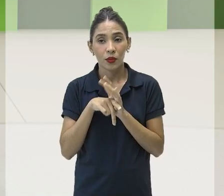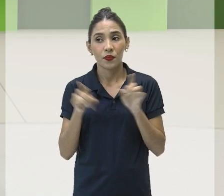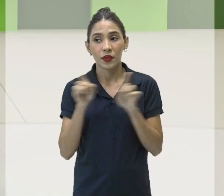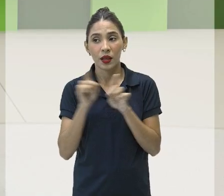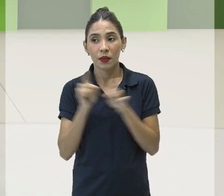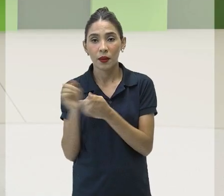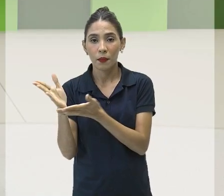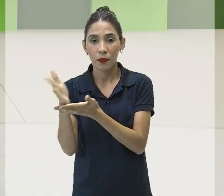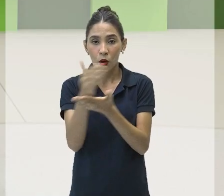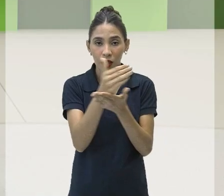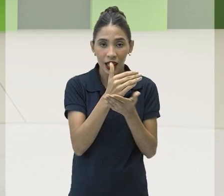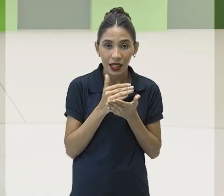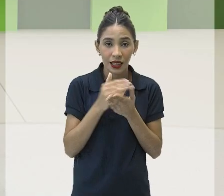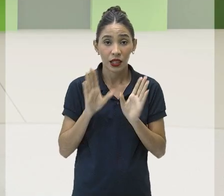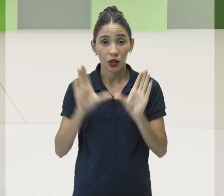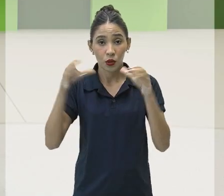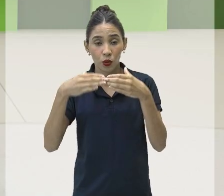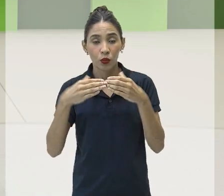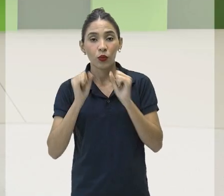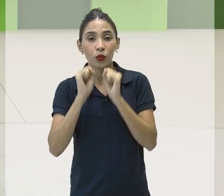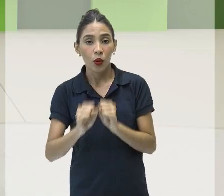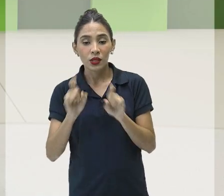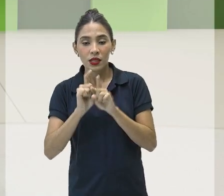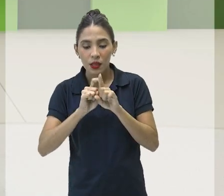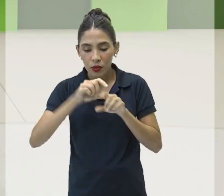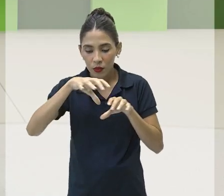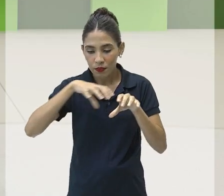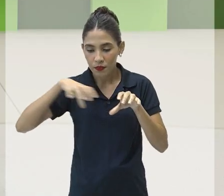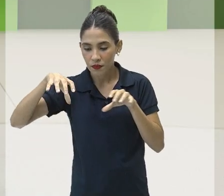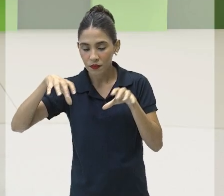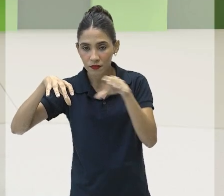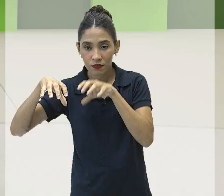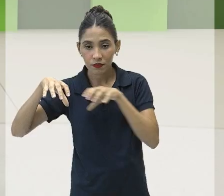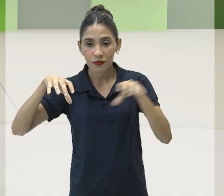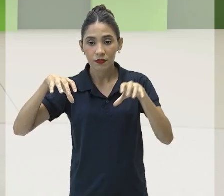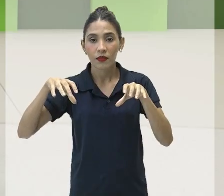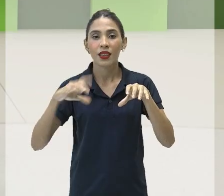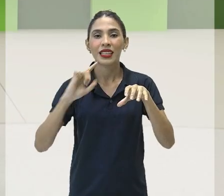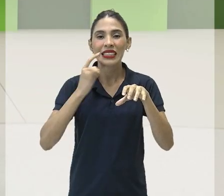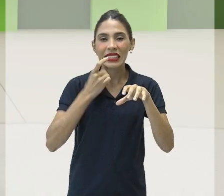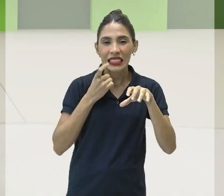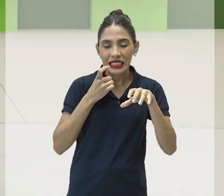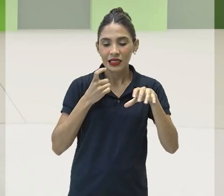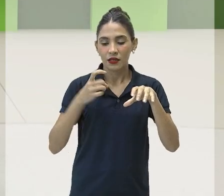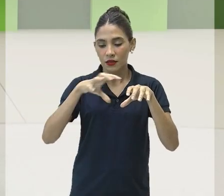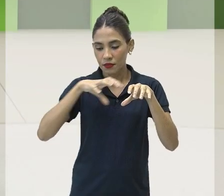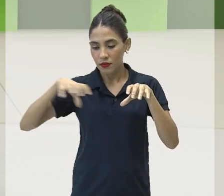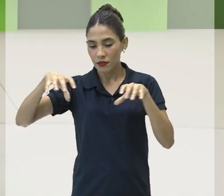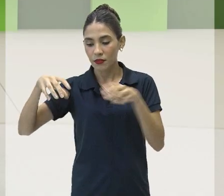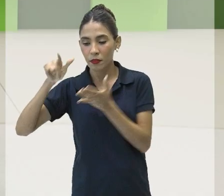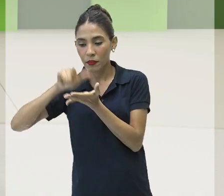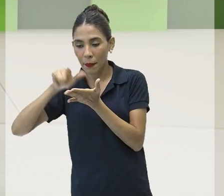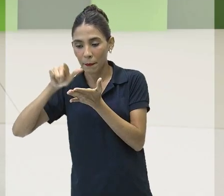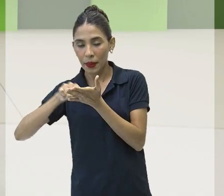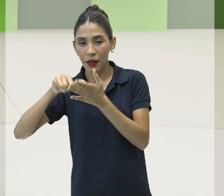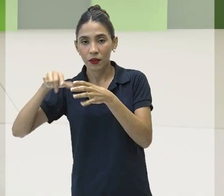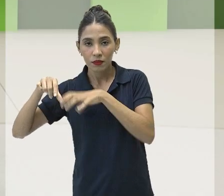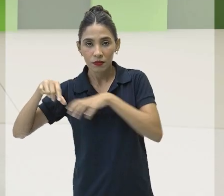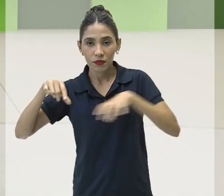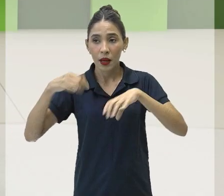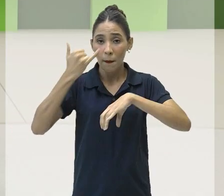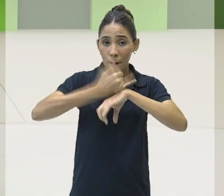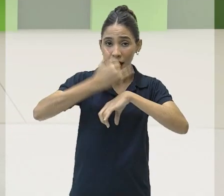fazer a coleta seletiva. A gente pode ali separar corretamente o plástico do papel, do metal,